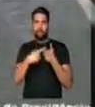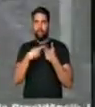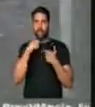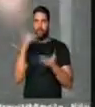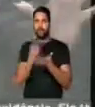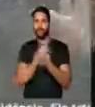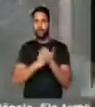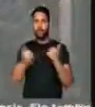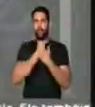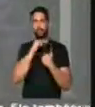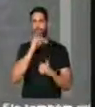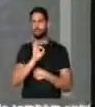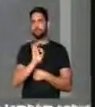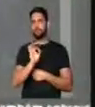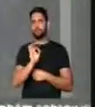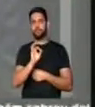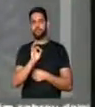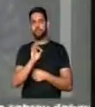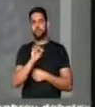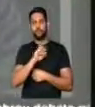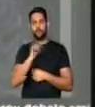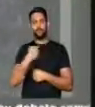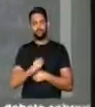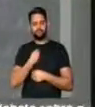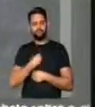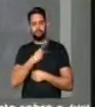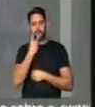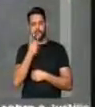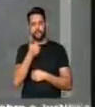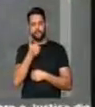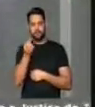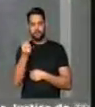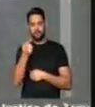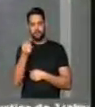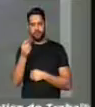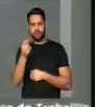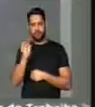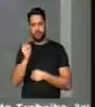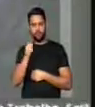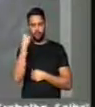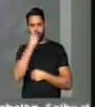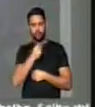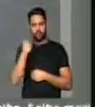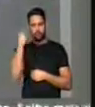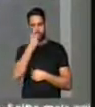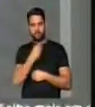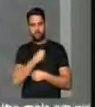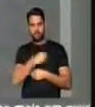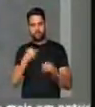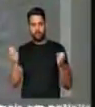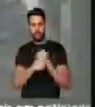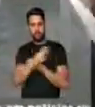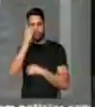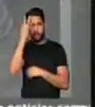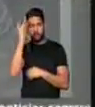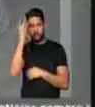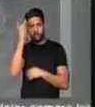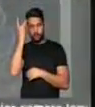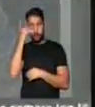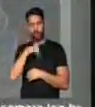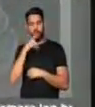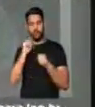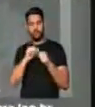houve golpe algum. Foram necessárias 2.668 horas, que se encerram amanhã,